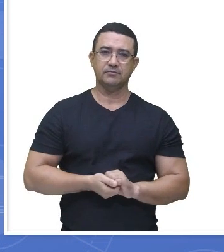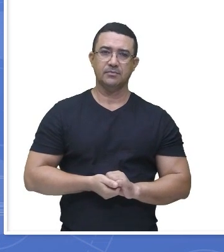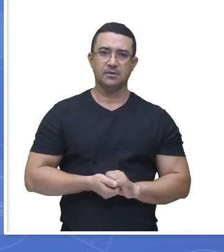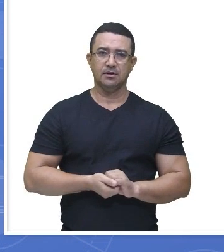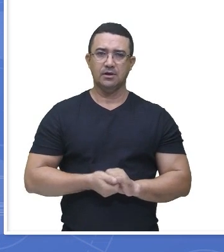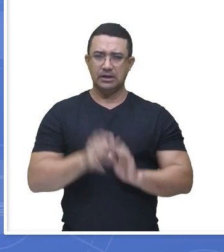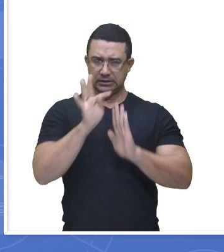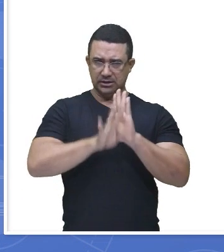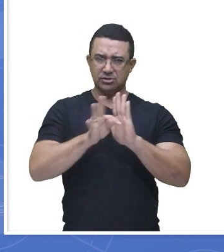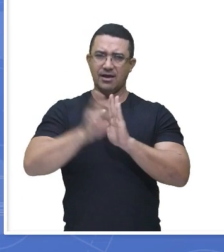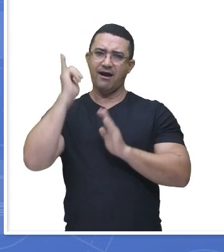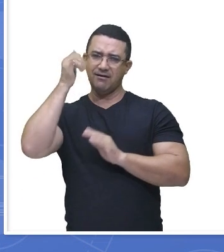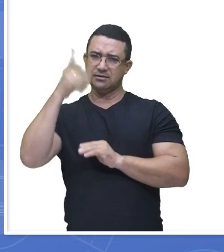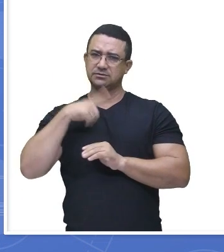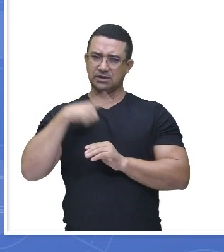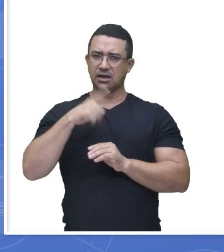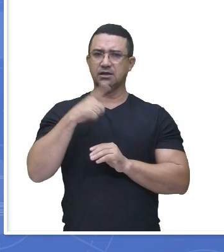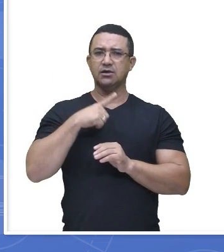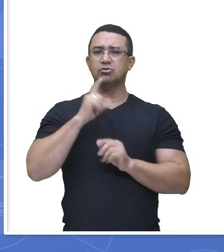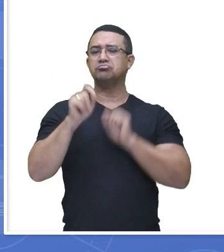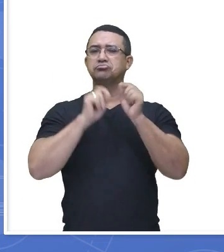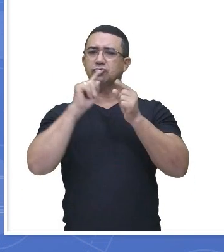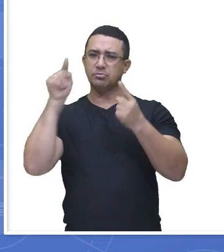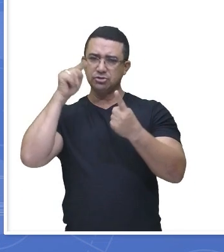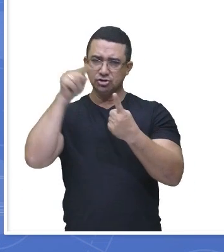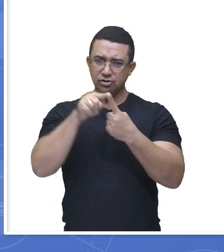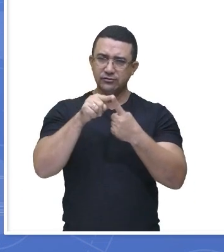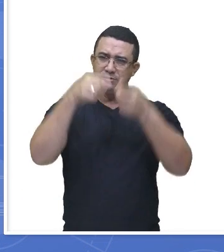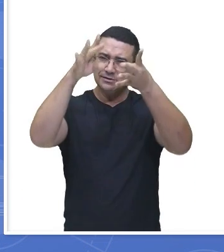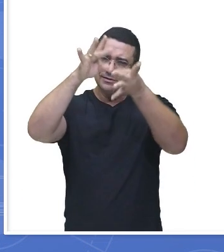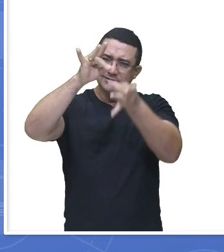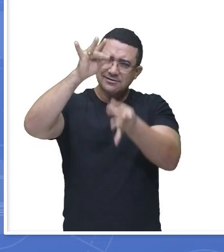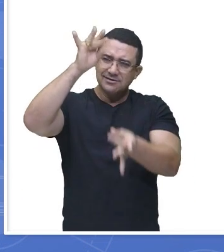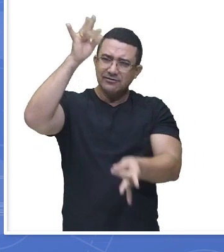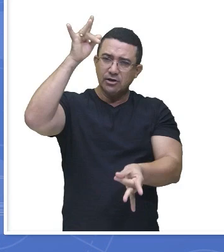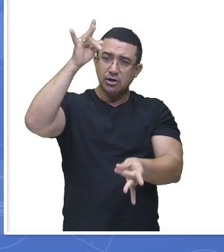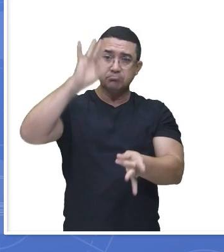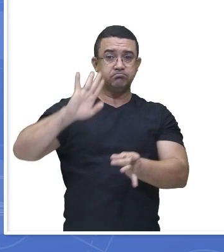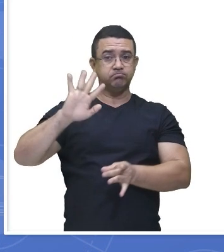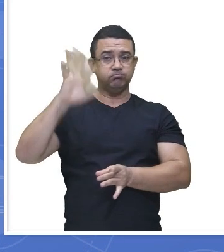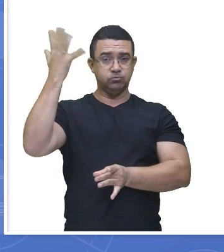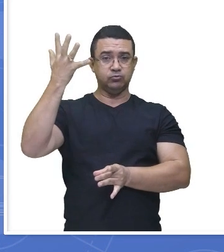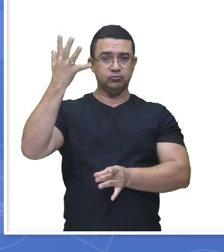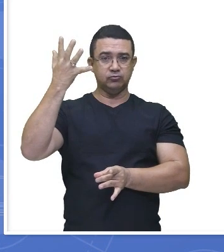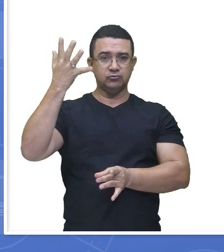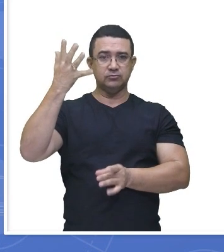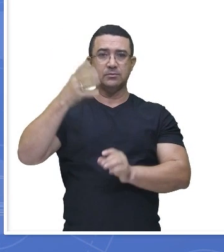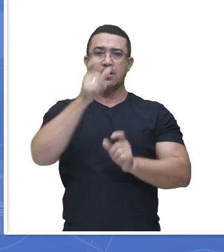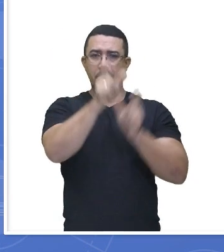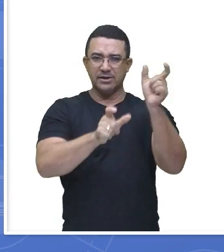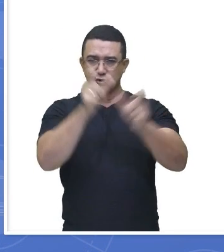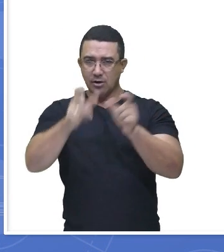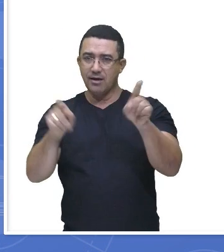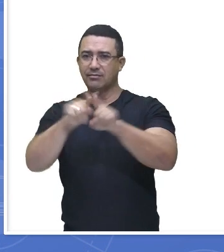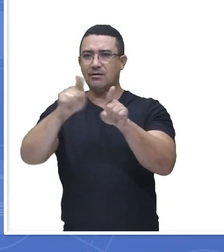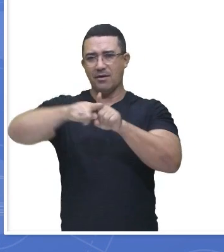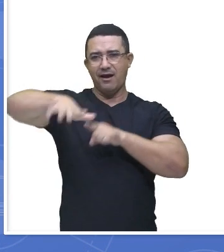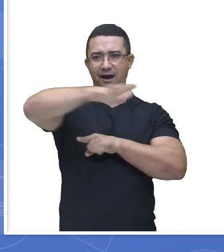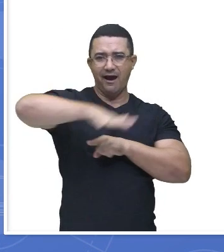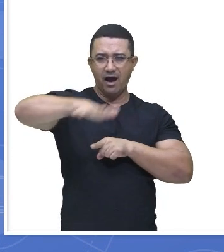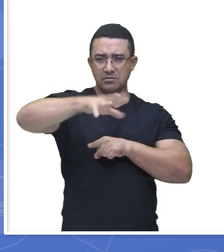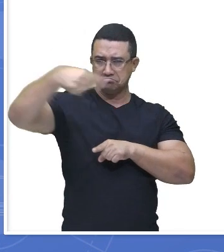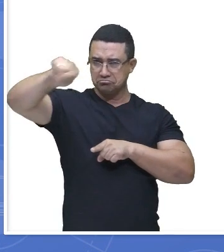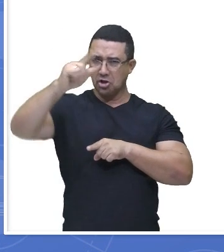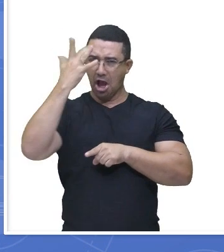narrativo. Tiene la función de describir los hechos, los personajes e el ambiente. O que vocês